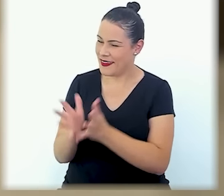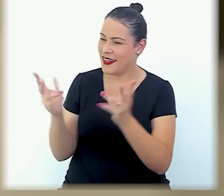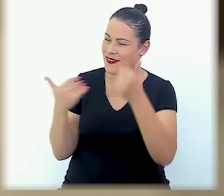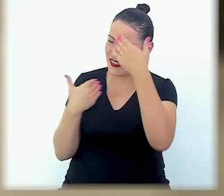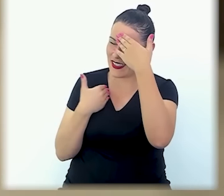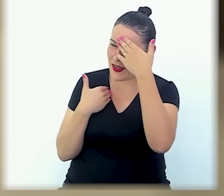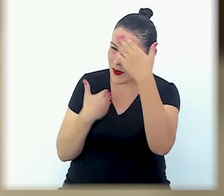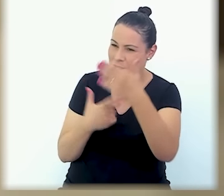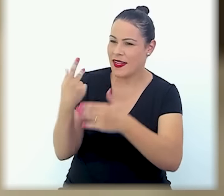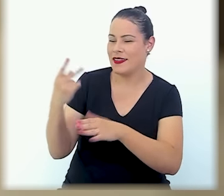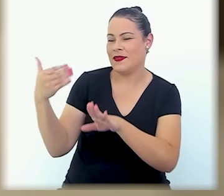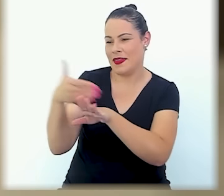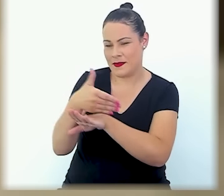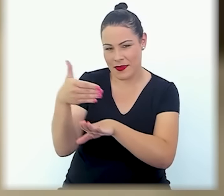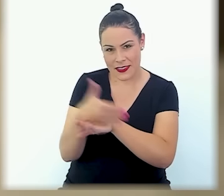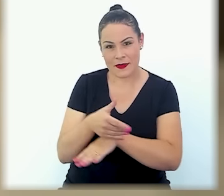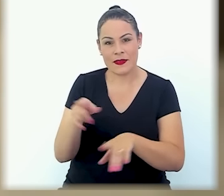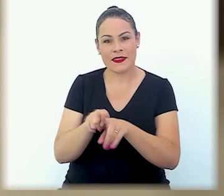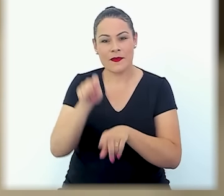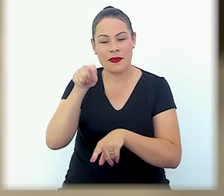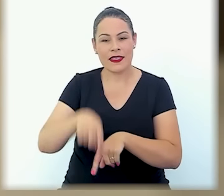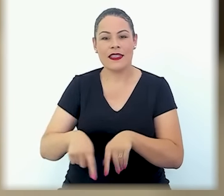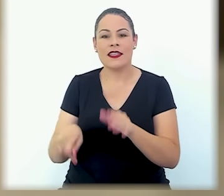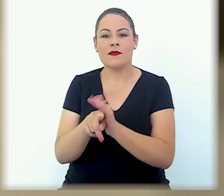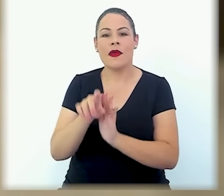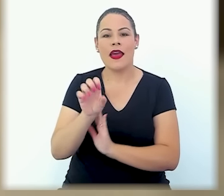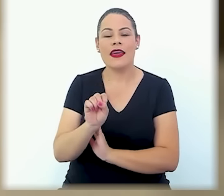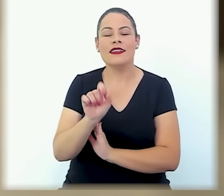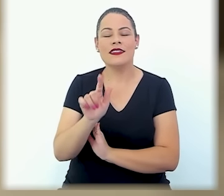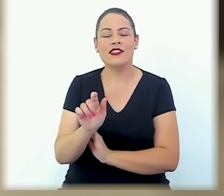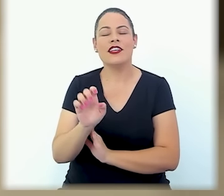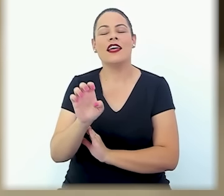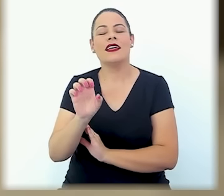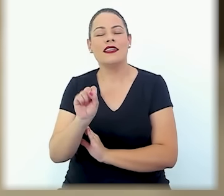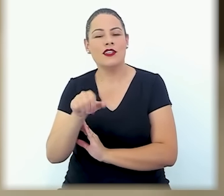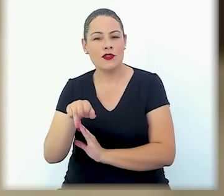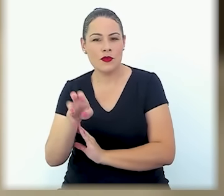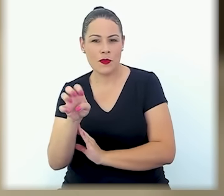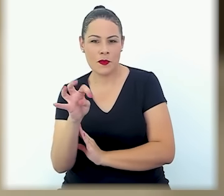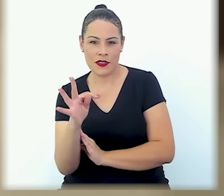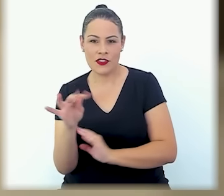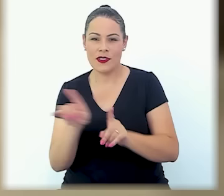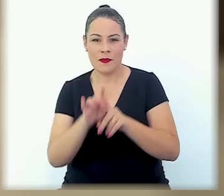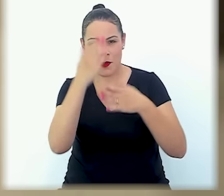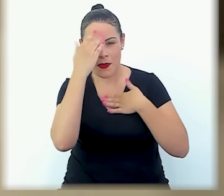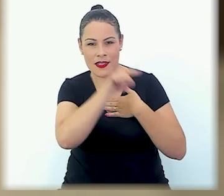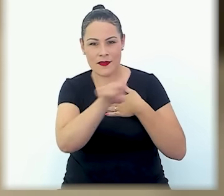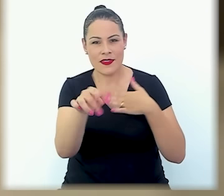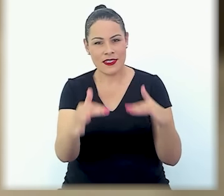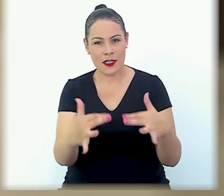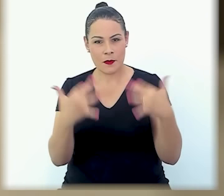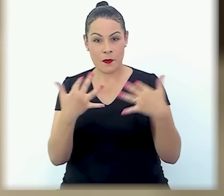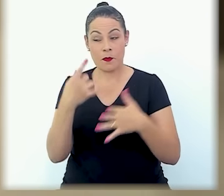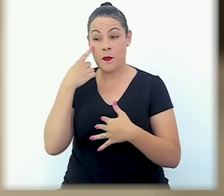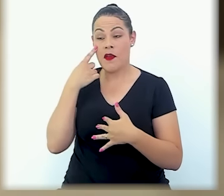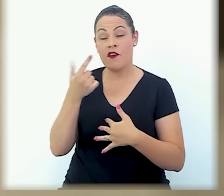Bom, Roberto, muito obrigada pela sua participação nesse Exame ESG Summit e obrigada também a você que assistiu.